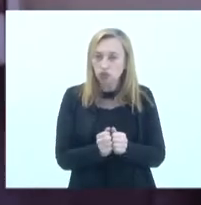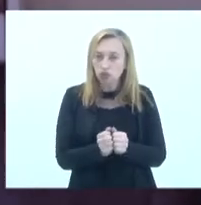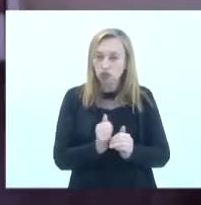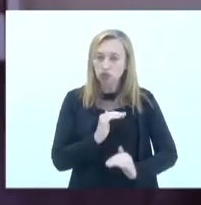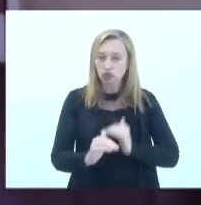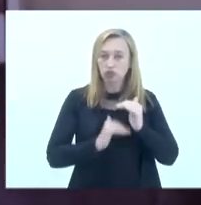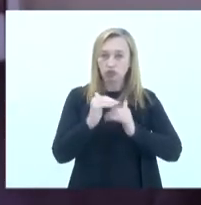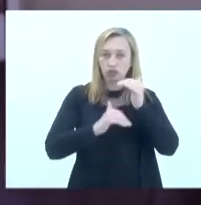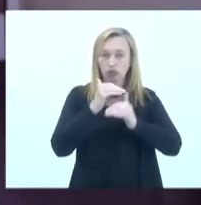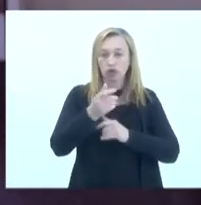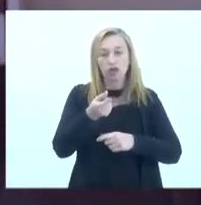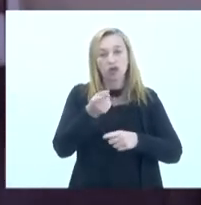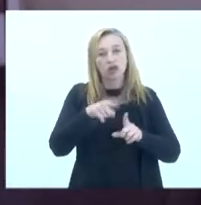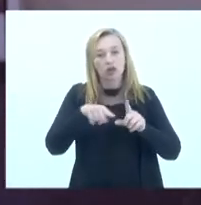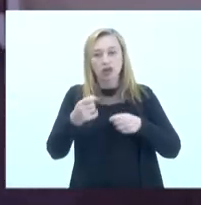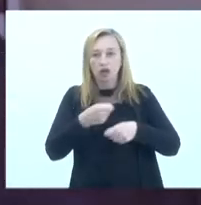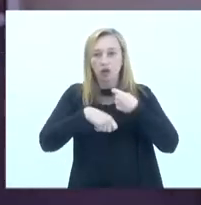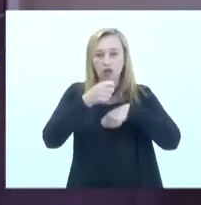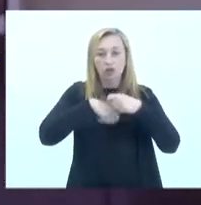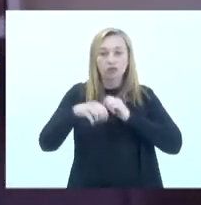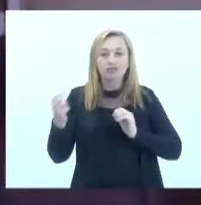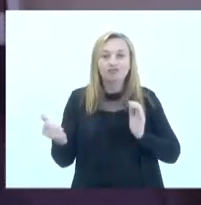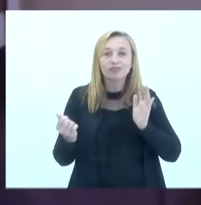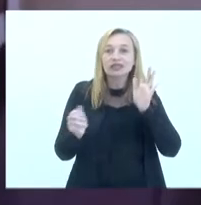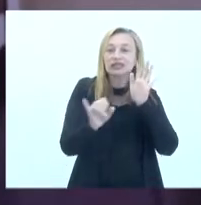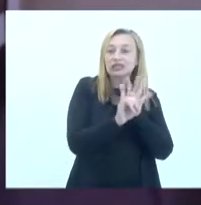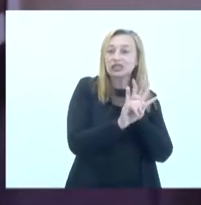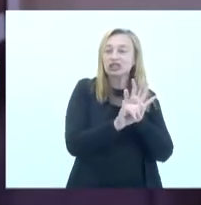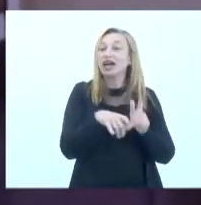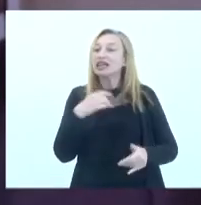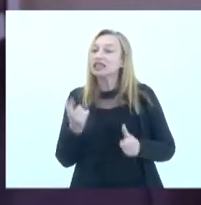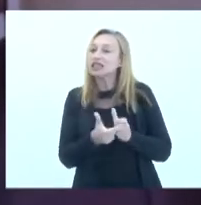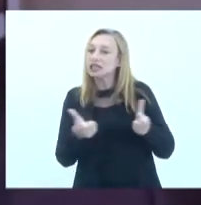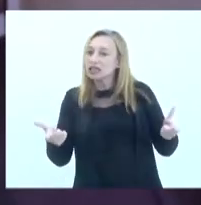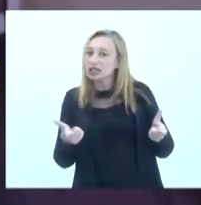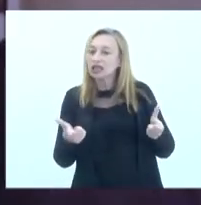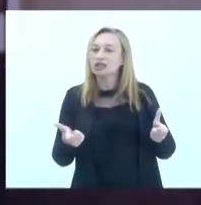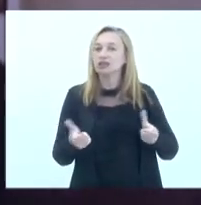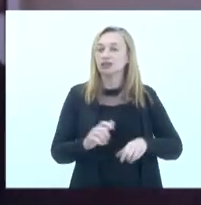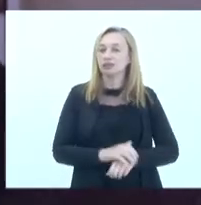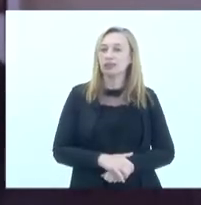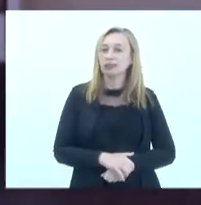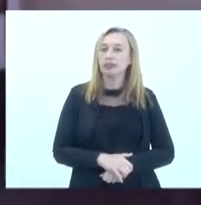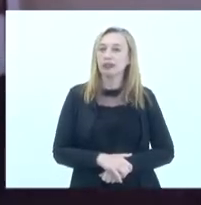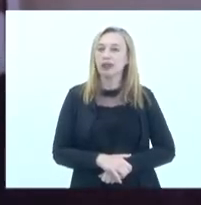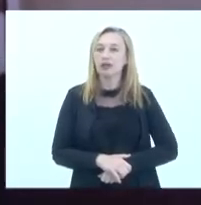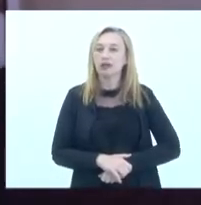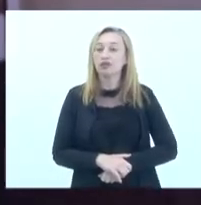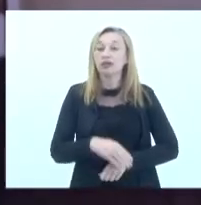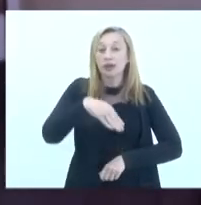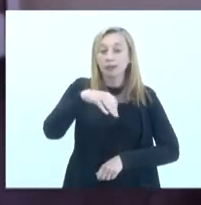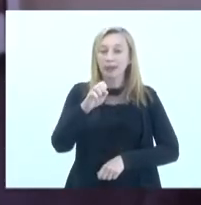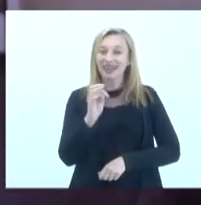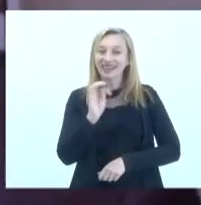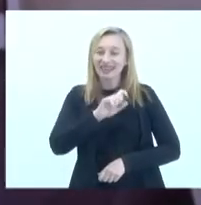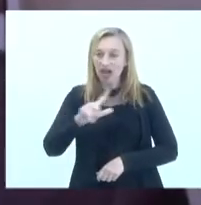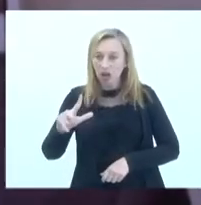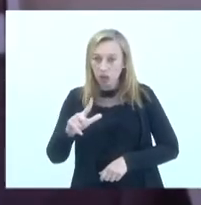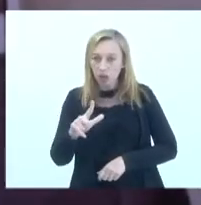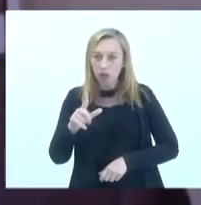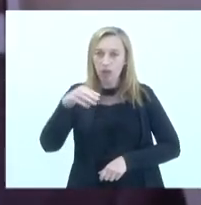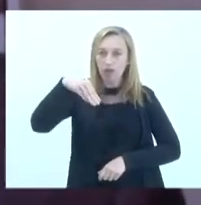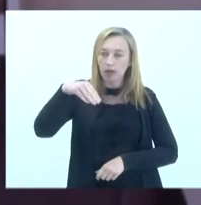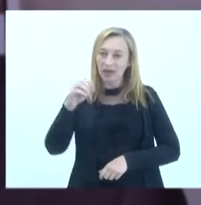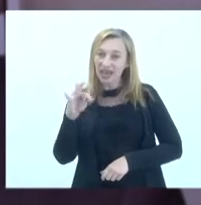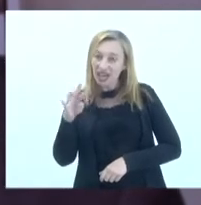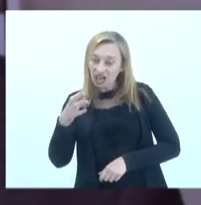econômico, nós temos uma identidade muito grande com a vocação regional, né, do polo metal-mecânico. Nós tivemos aqui os colegas